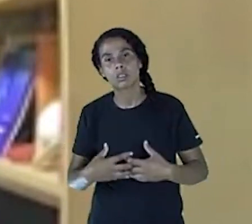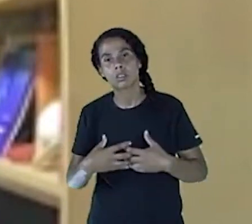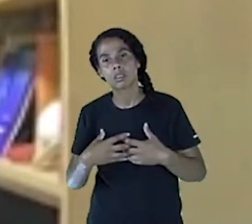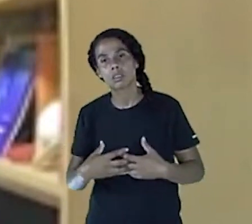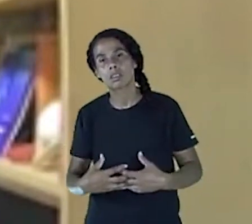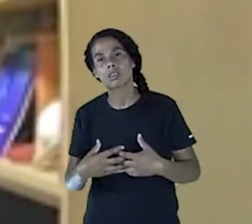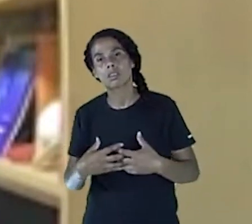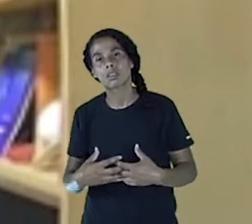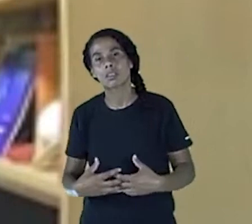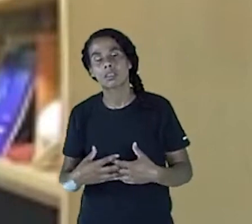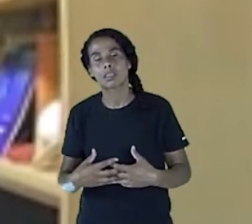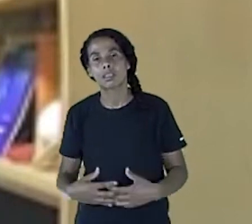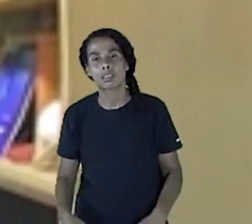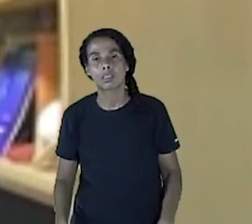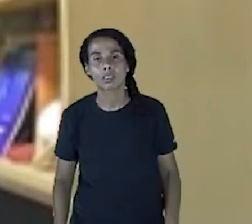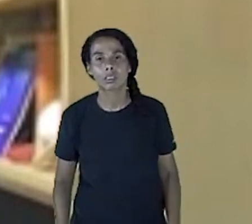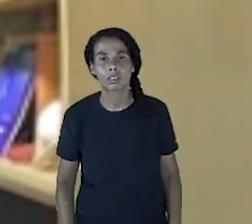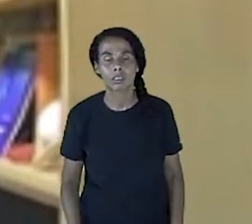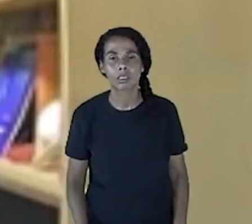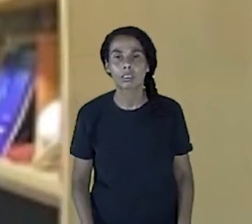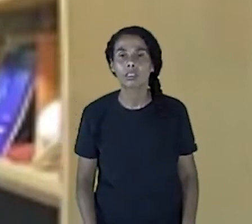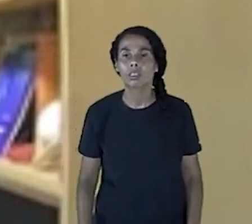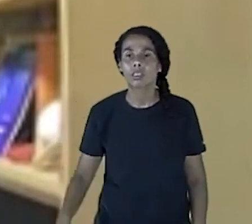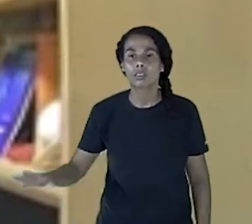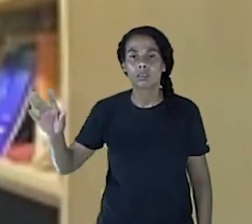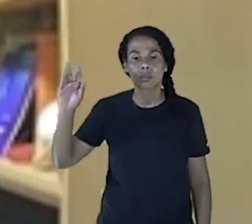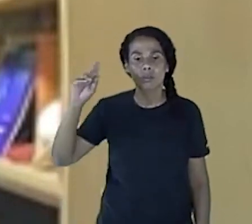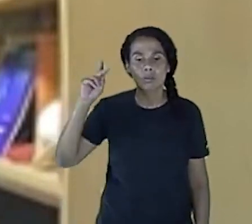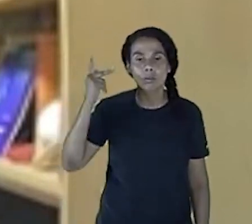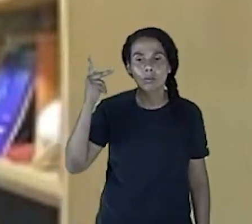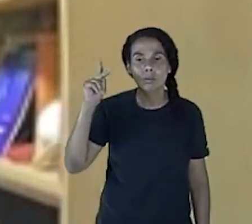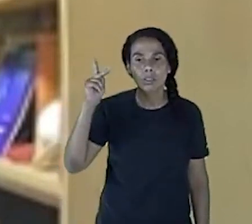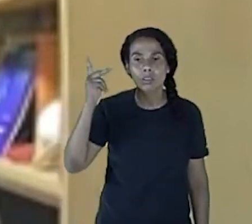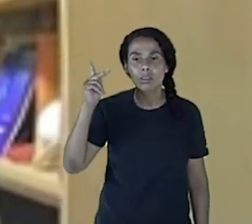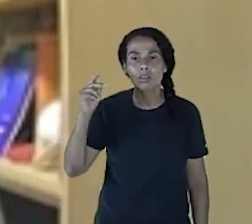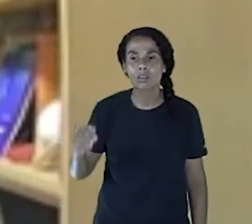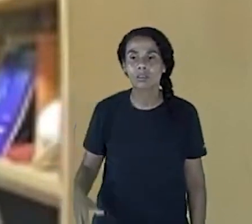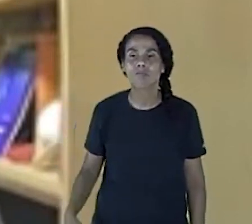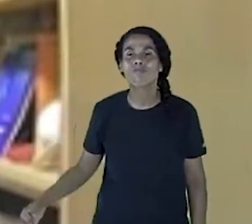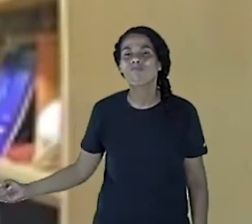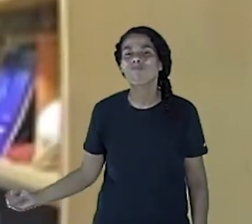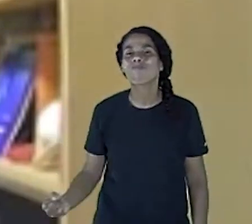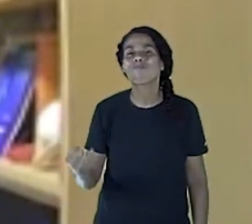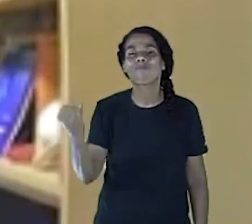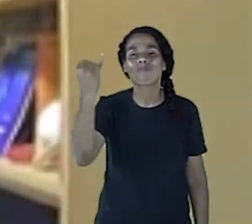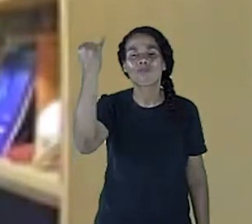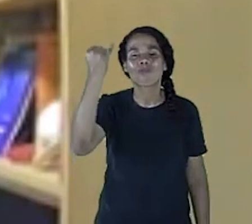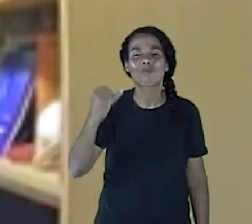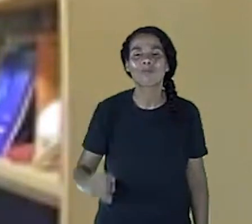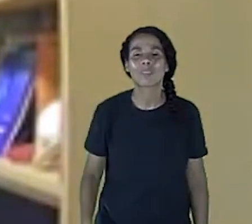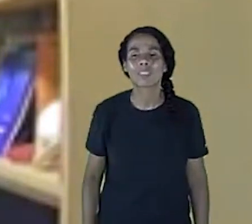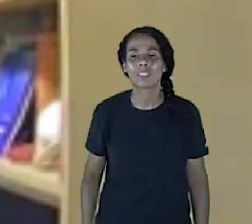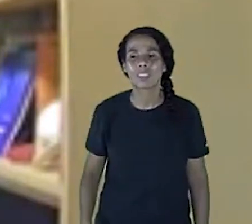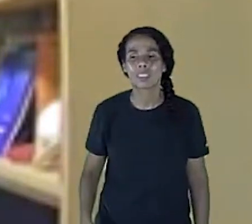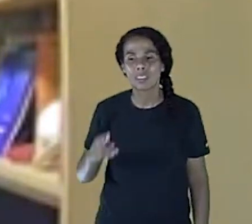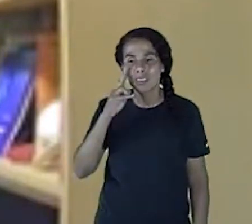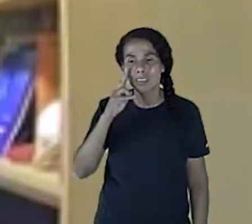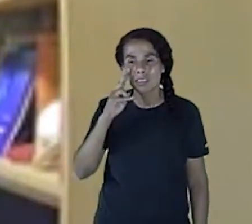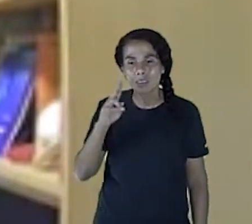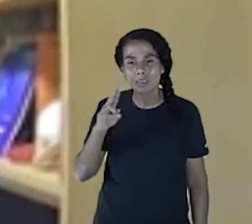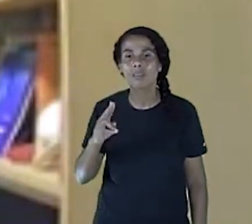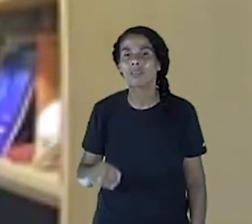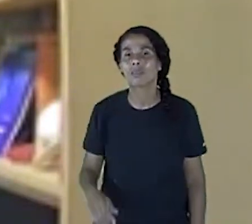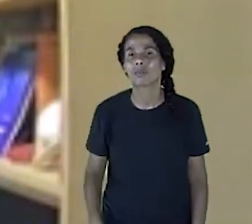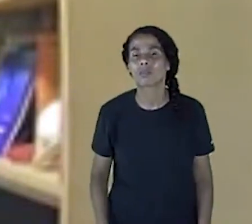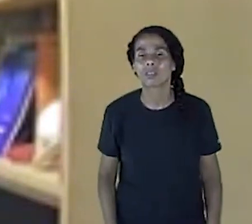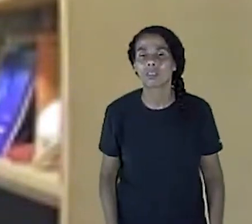orgânica, como fazer uma história conjunta com outra pessoa, compartilhando todas as decisões,